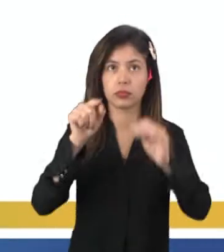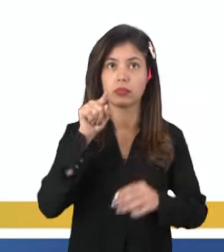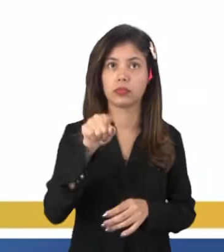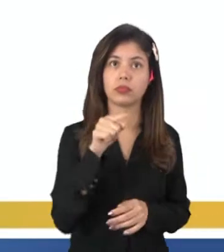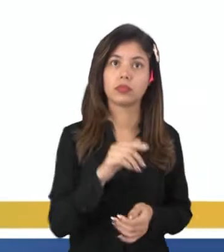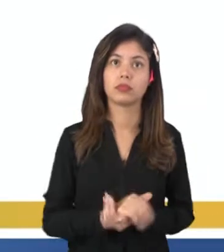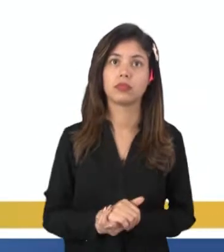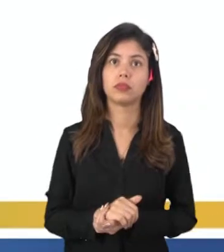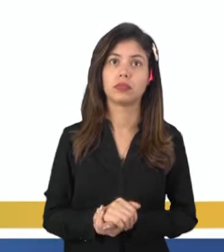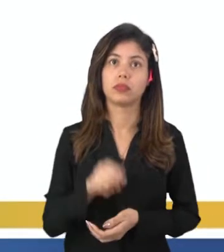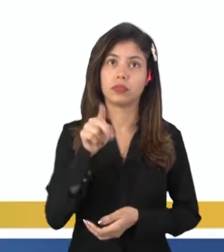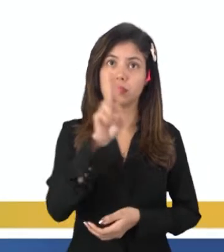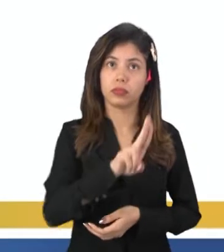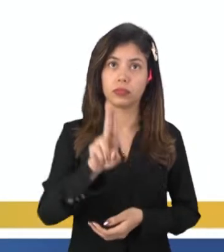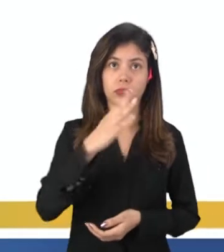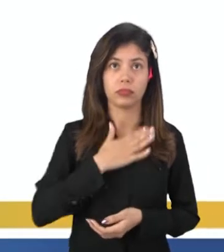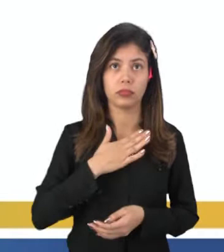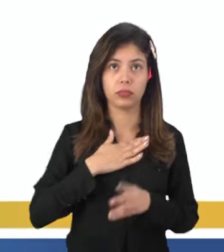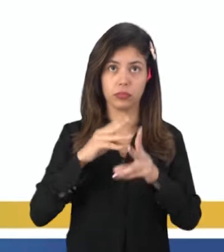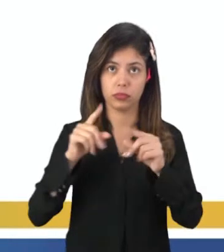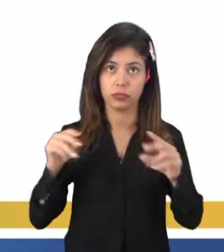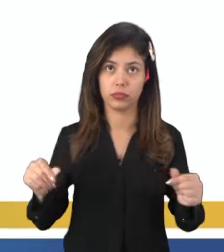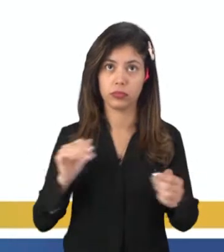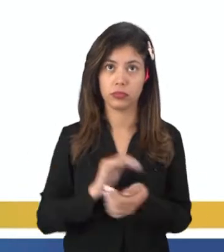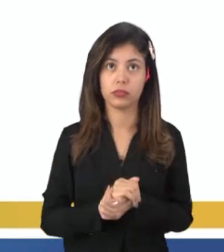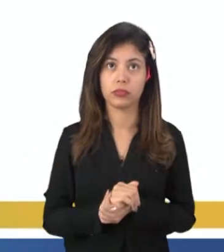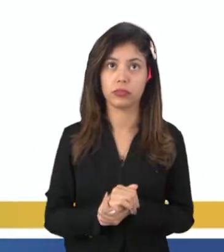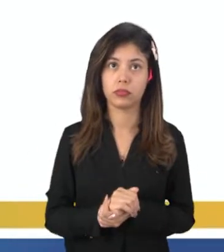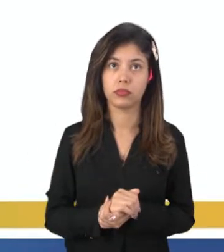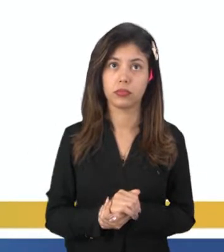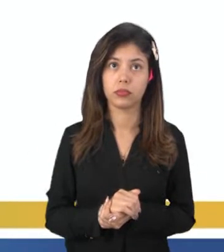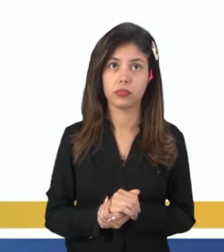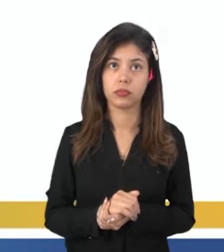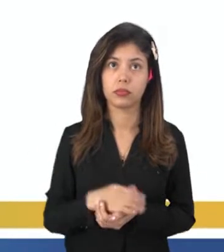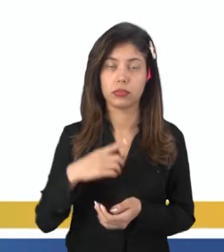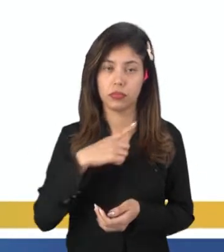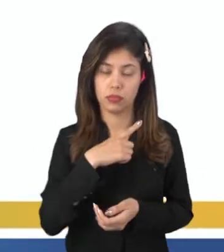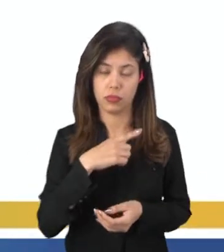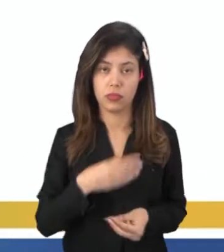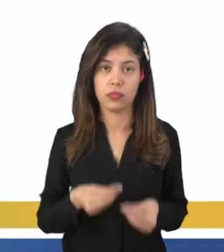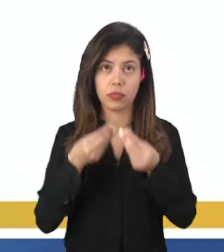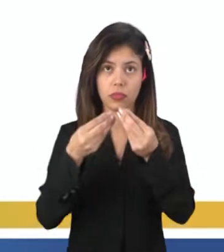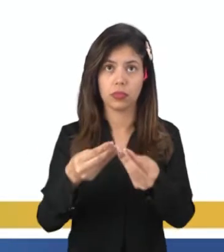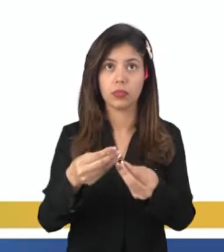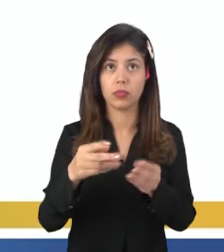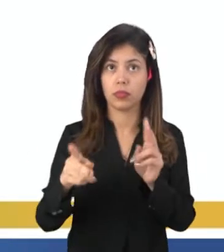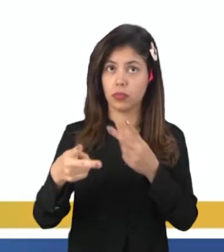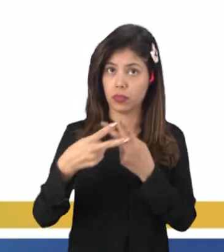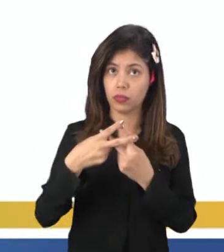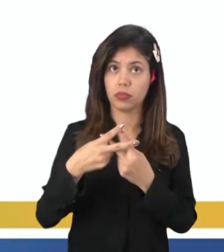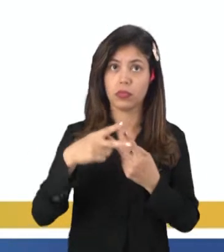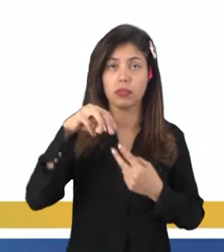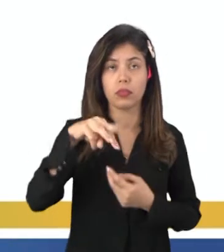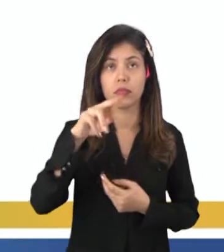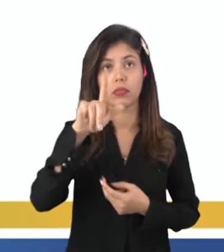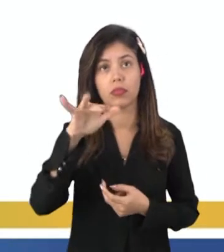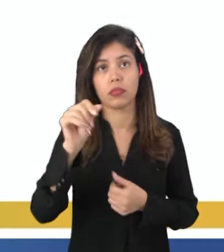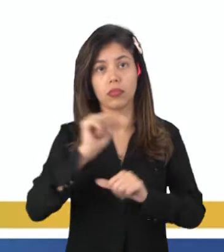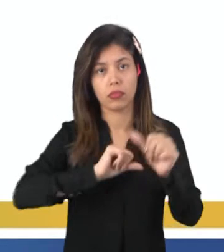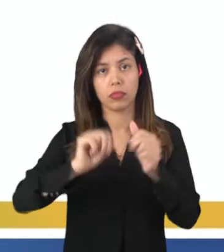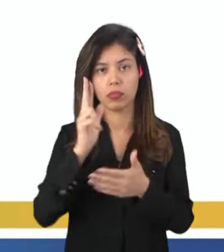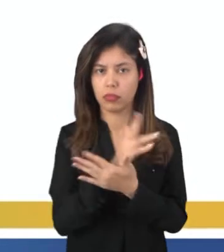diz, deixo você usar a minha terra e te dou proteção militar, né, em troca de algumas